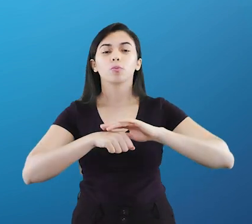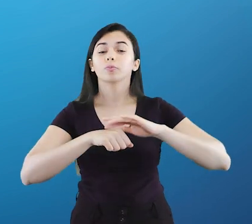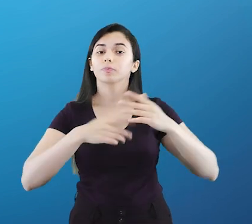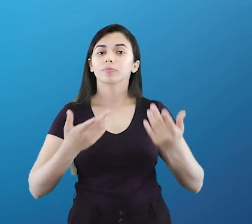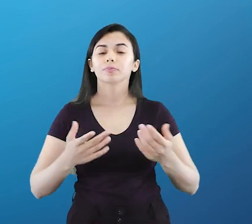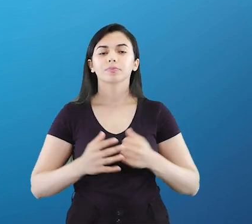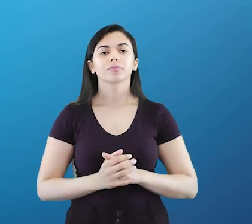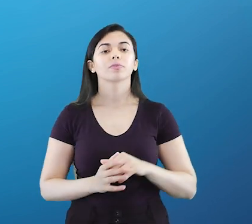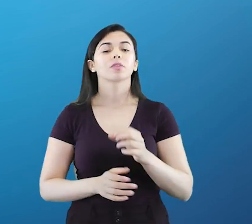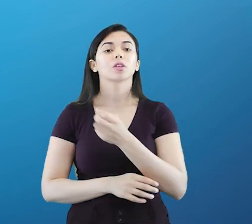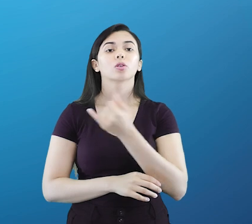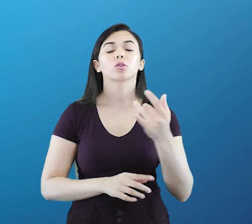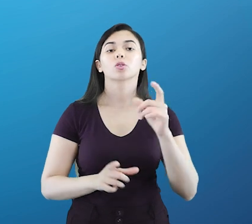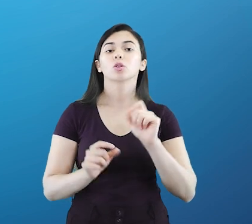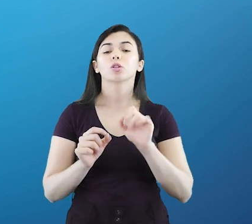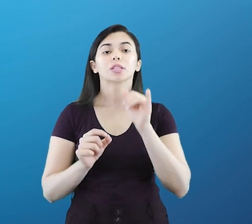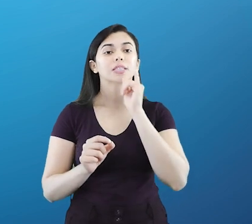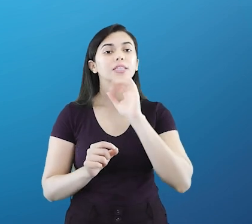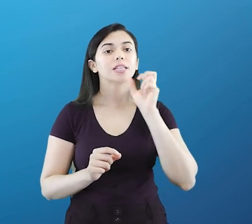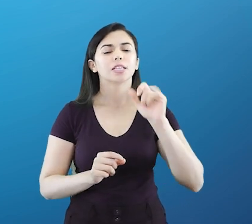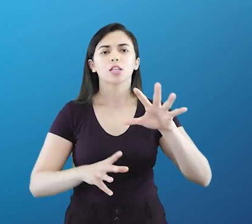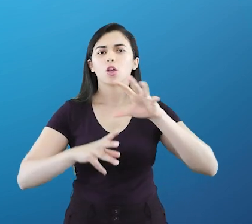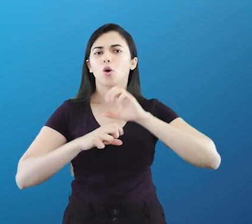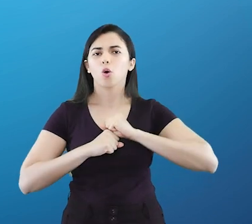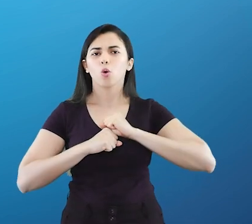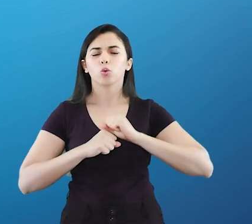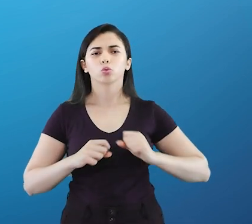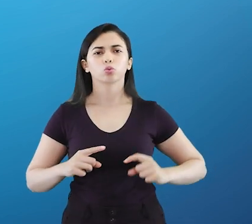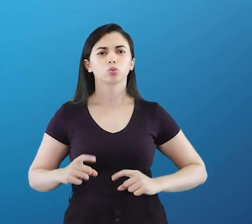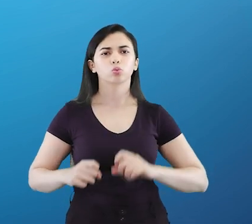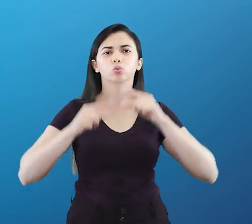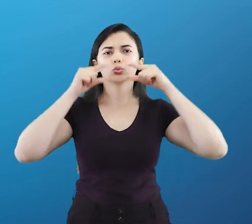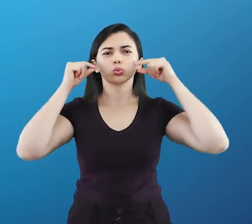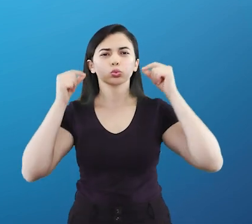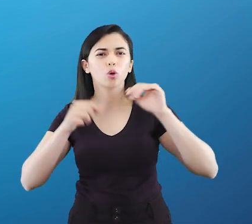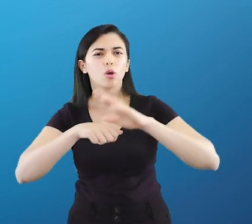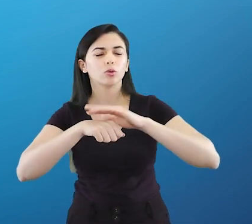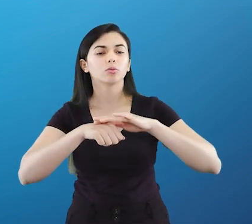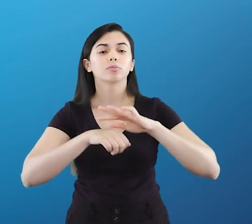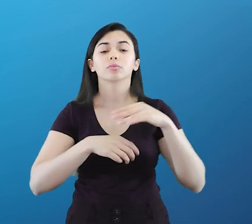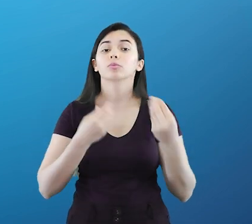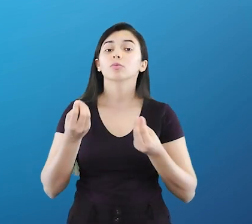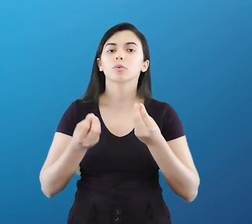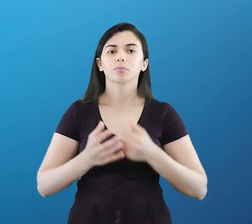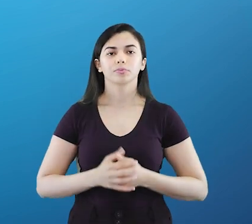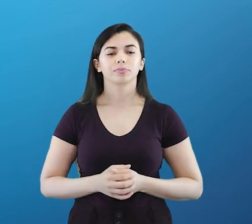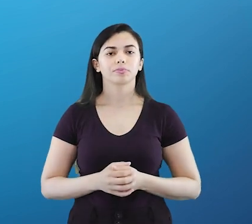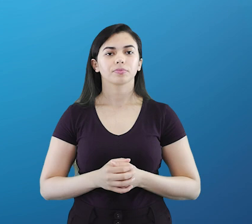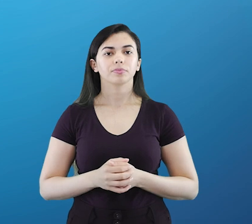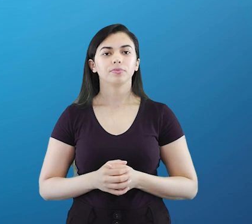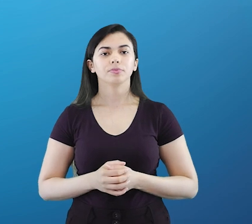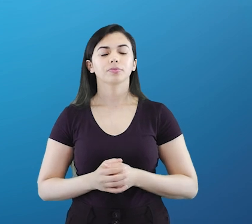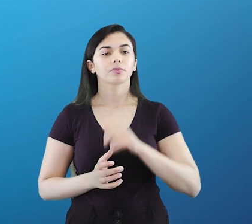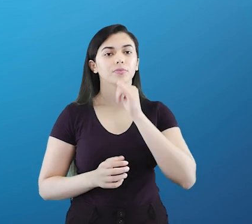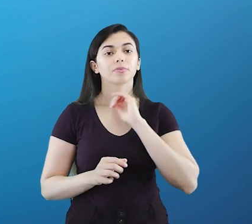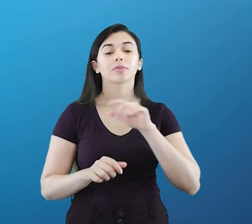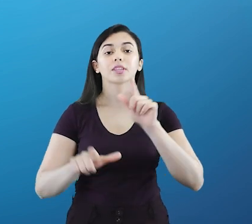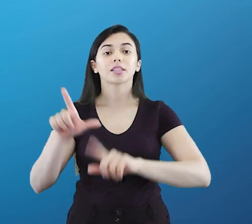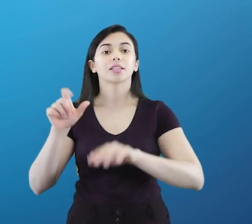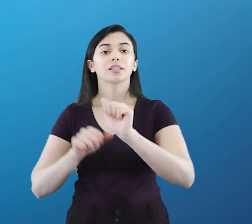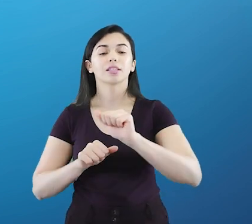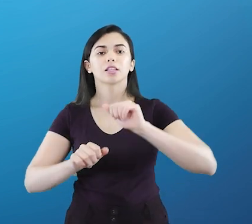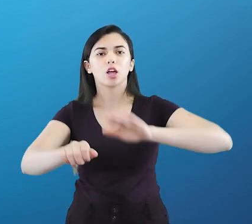mais propensas a aumentar o risco de contrair leptospirose nestes ambientes? Letra A. Natação em